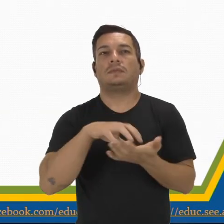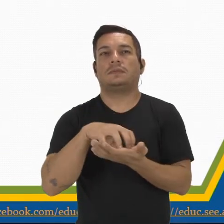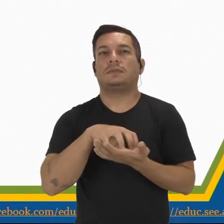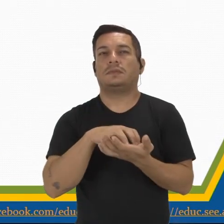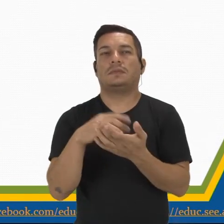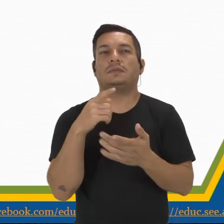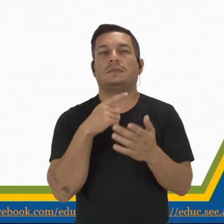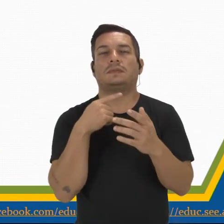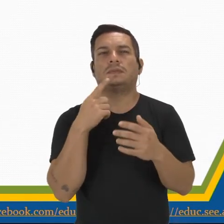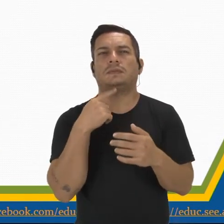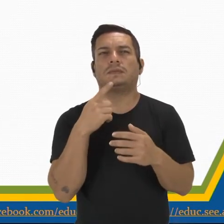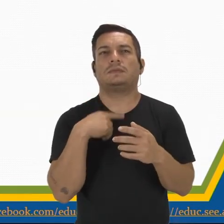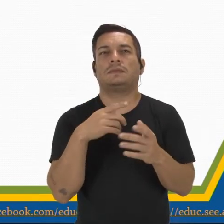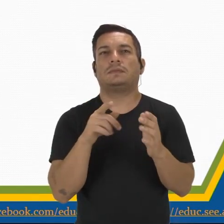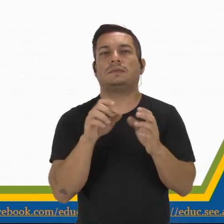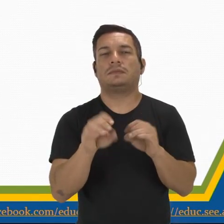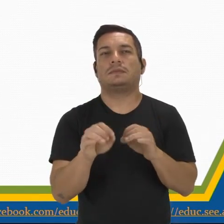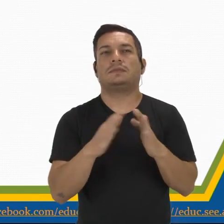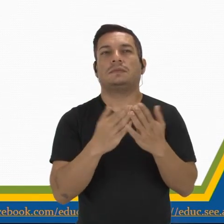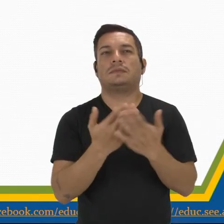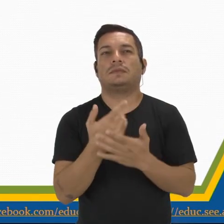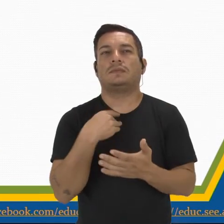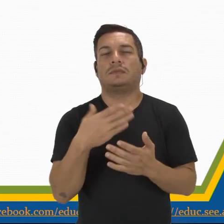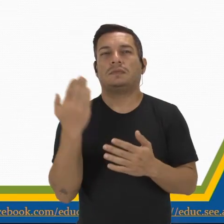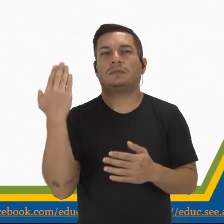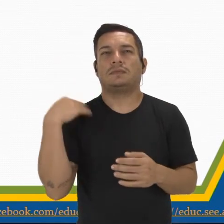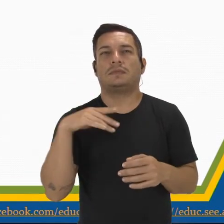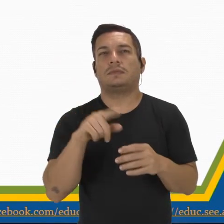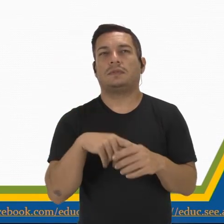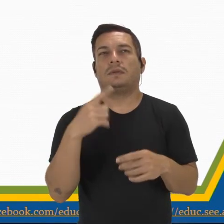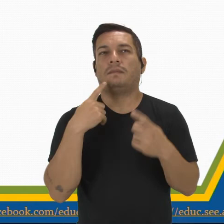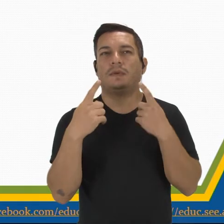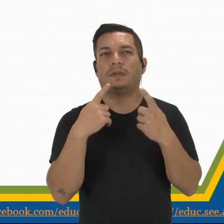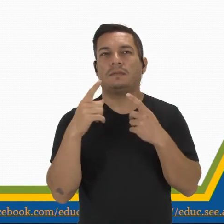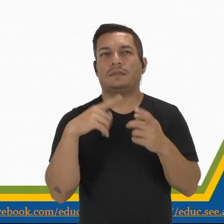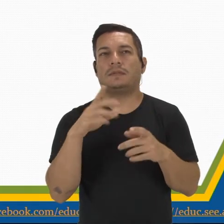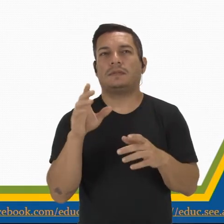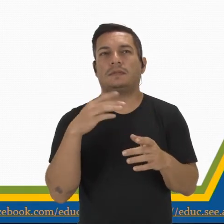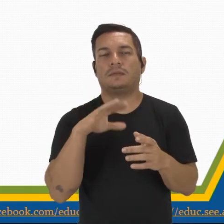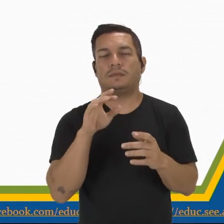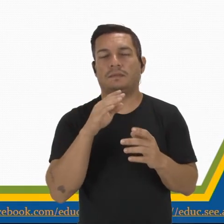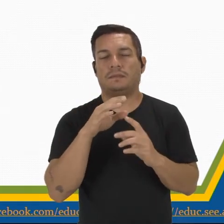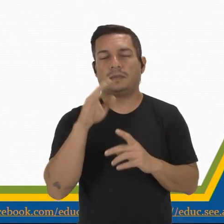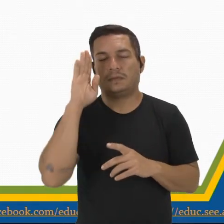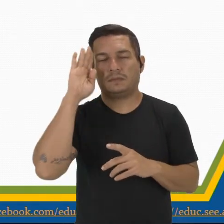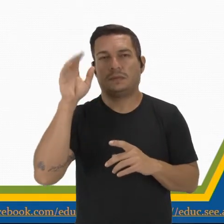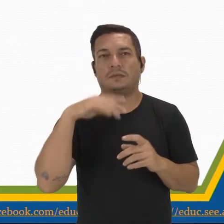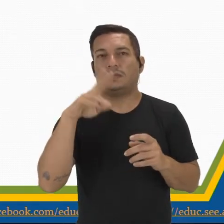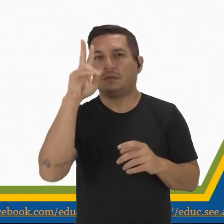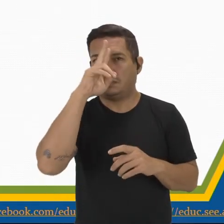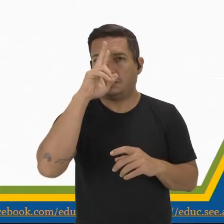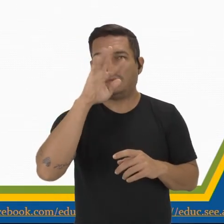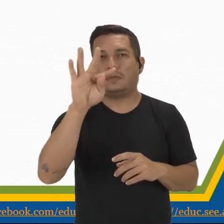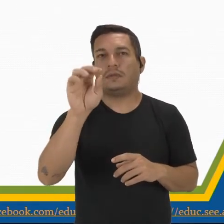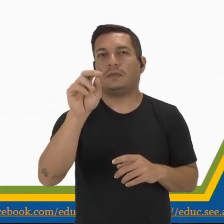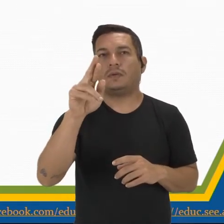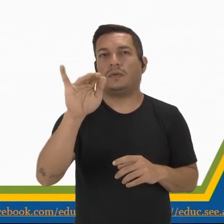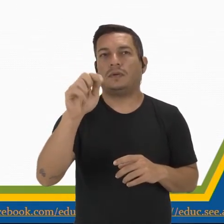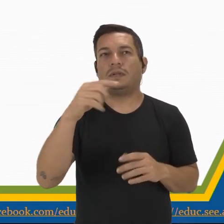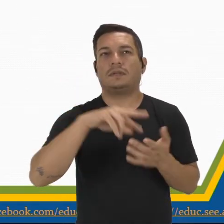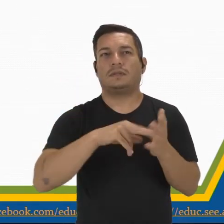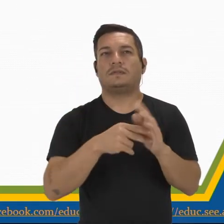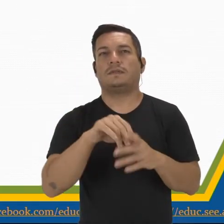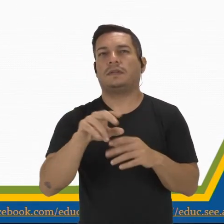Estados Unidos da América, com algumas entidades contestando seu ensino nas escolas. Nos últimos tempos, a polêmica está centrada no